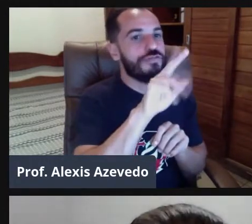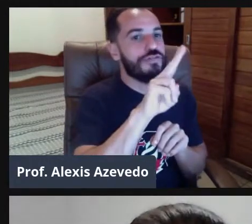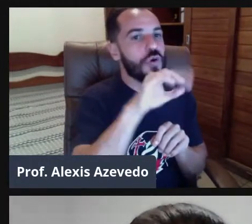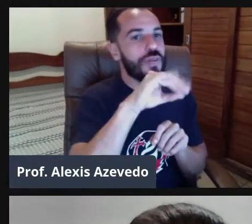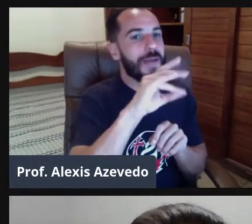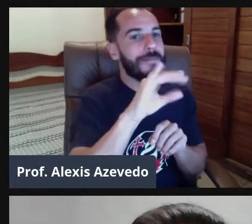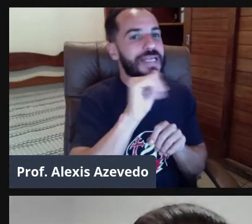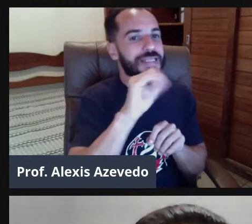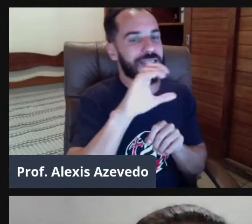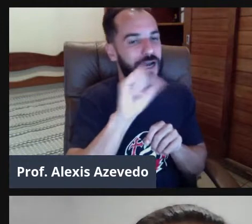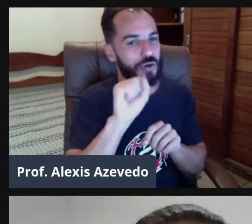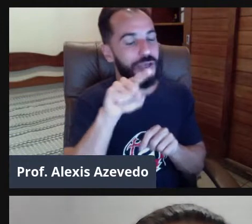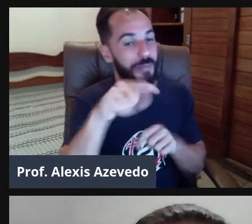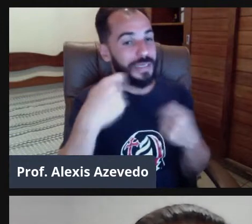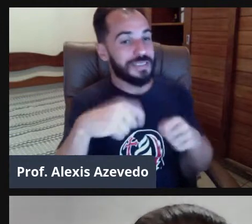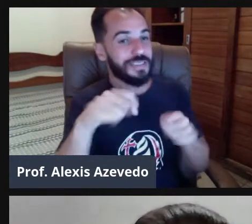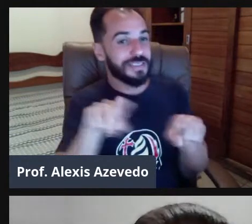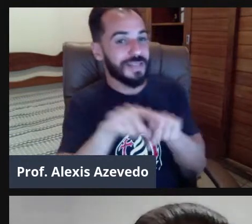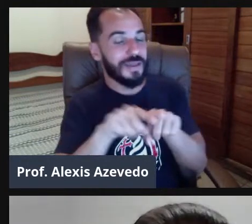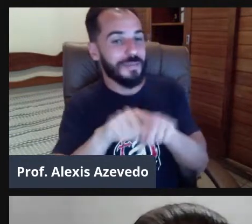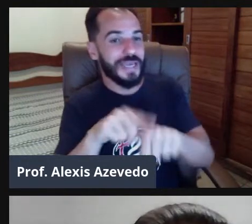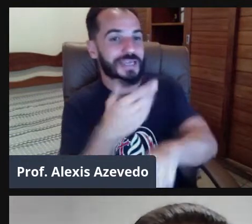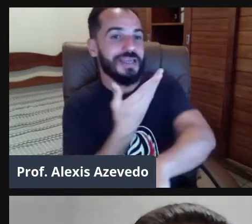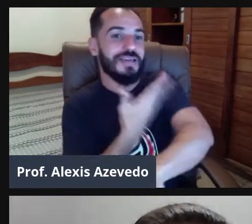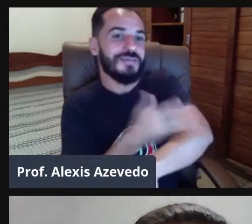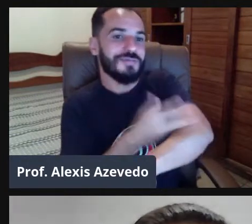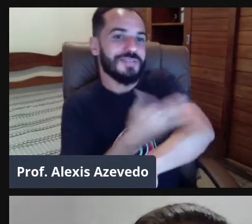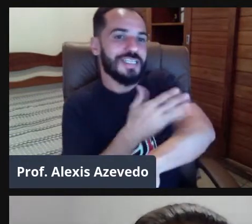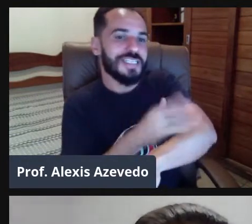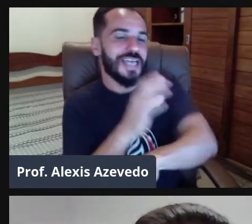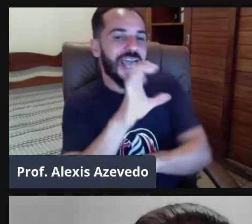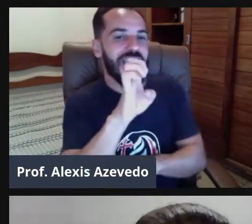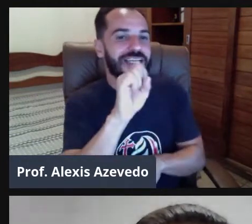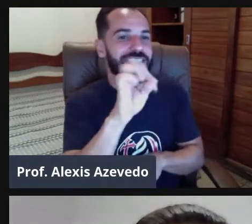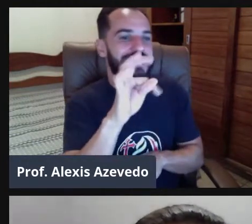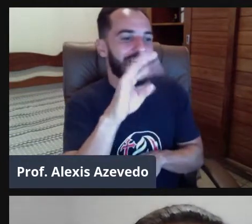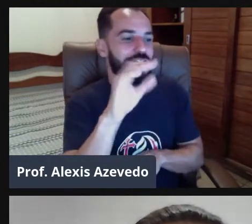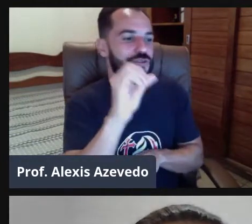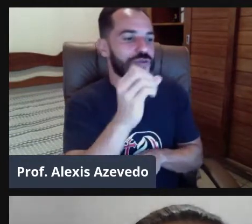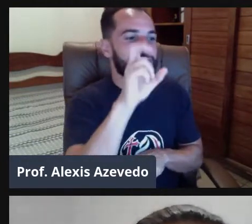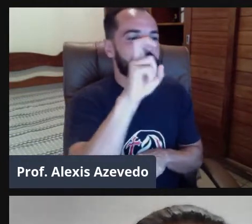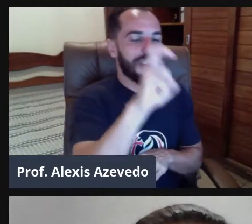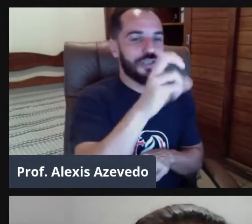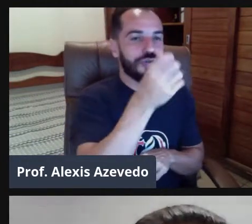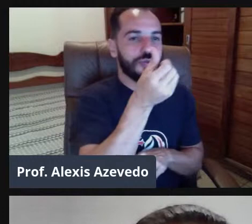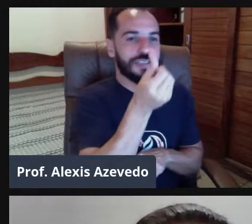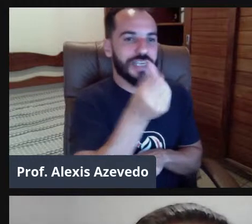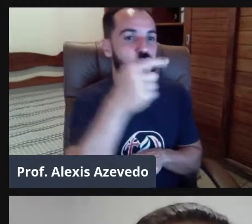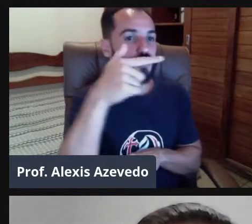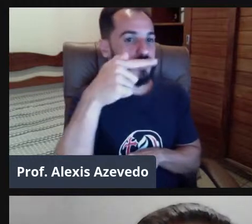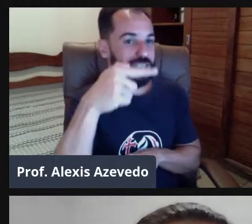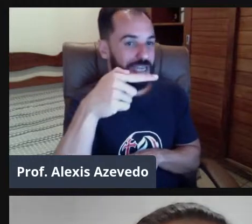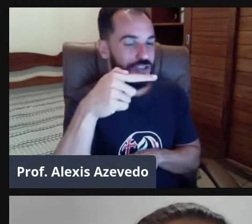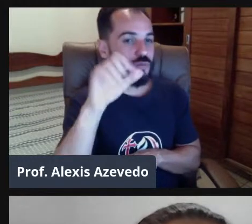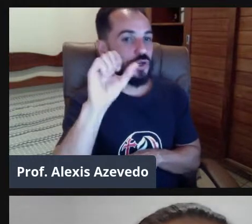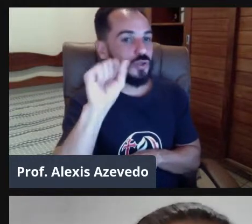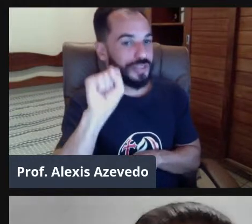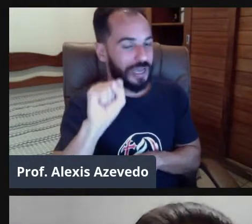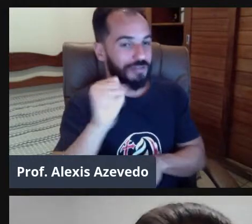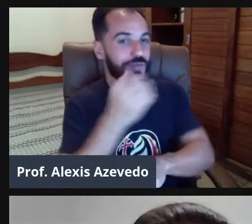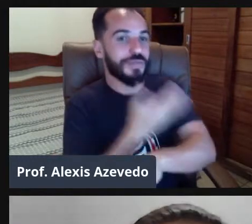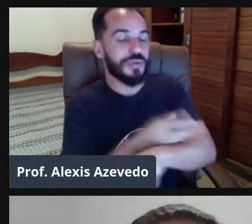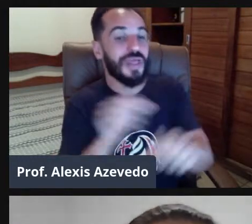laboratório de estágio no quinto, sexto, sétimo e oitavo período requer também que se matricule